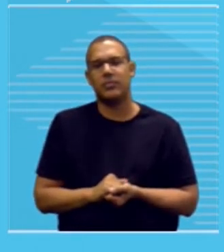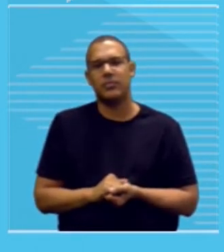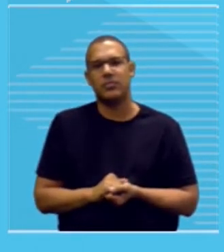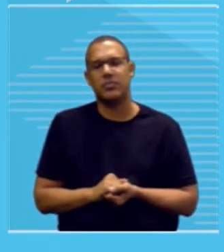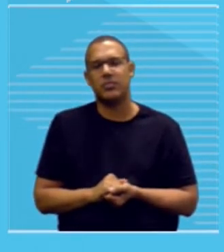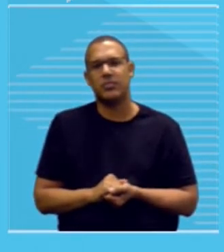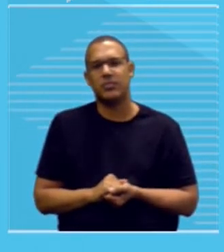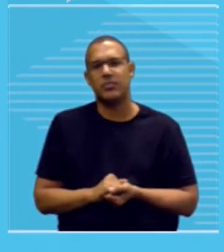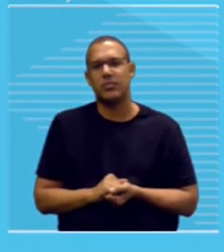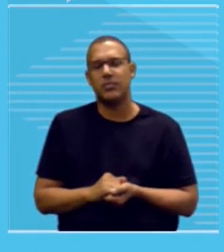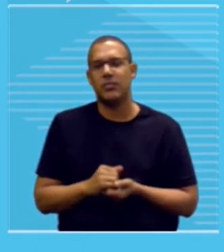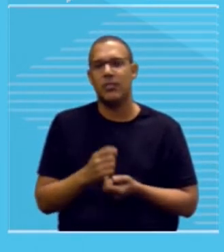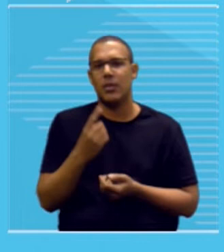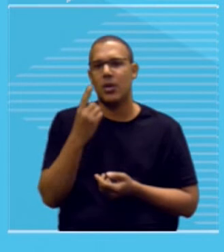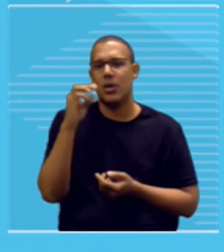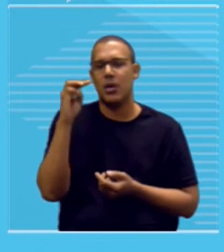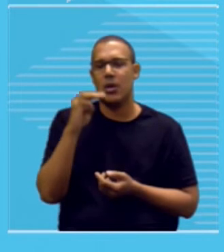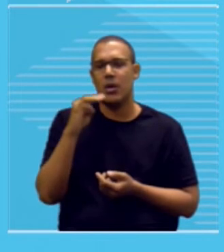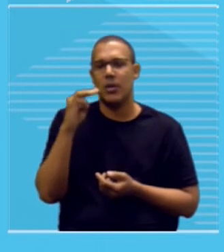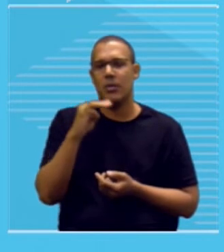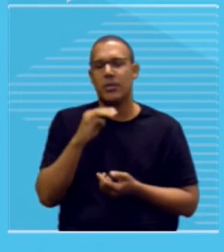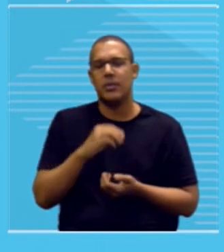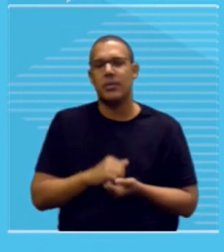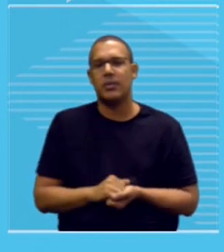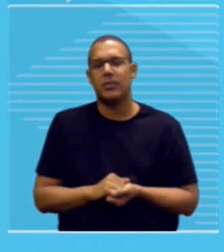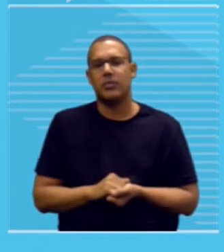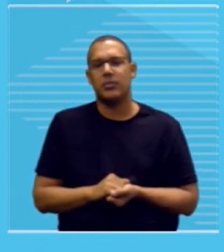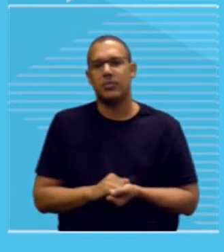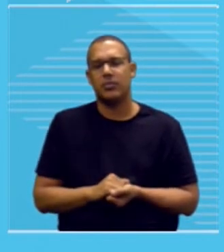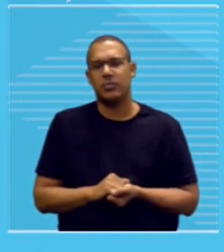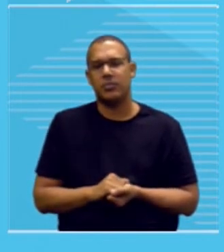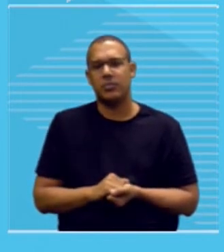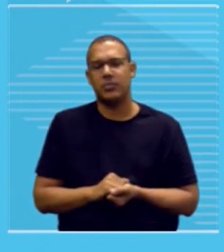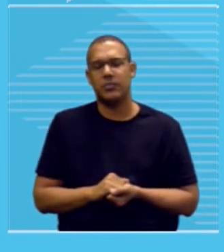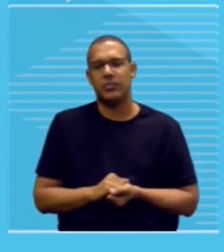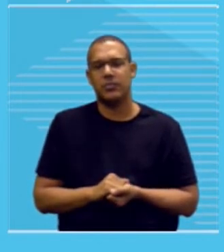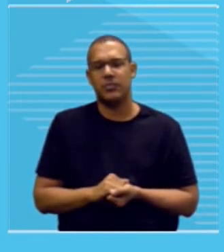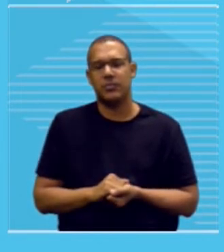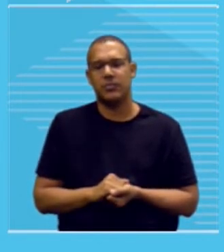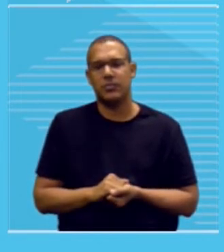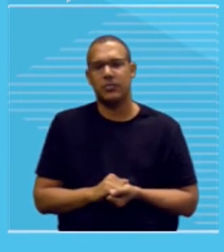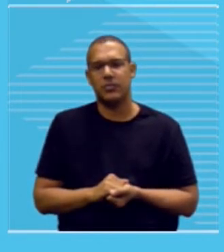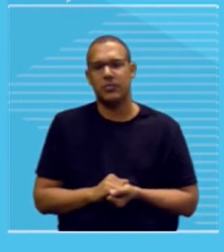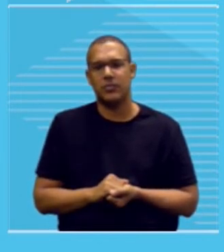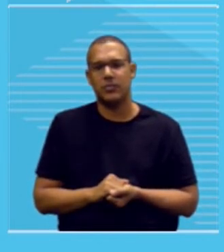correta em um minuto na tela que que vocês marcam Bora lá